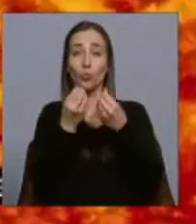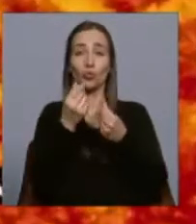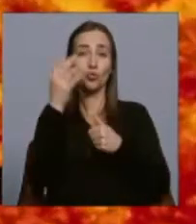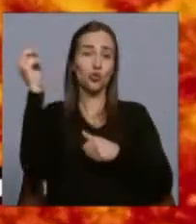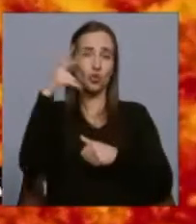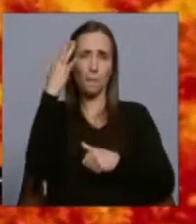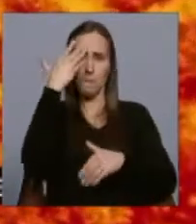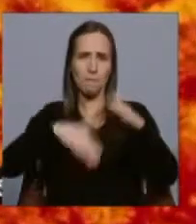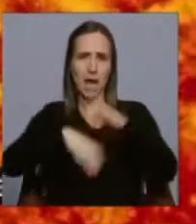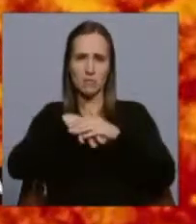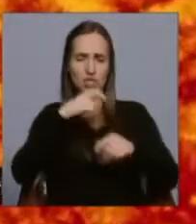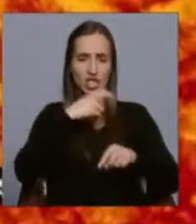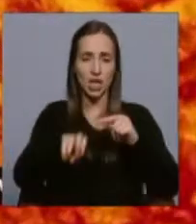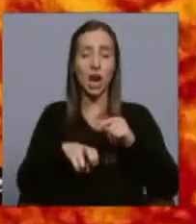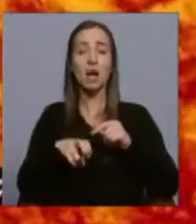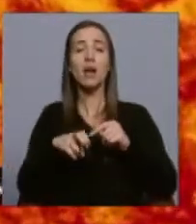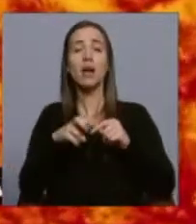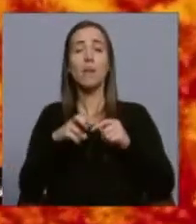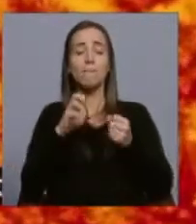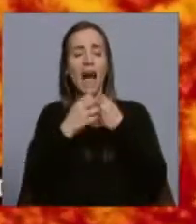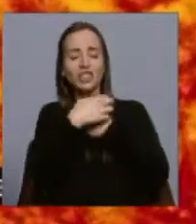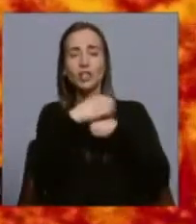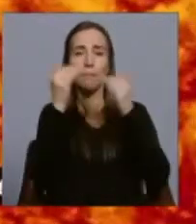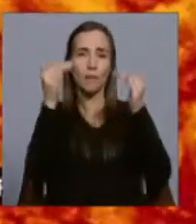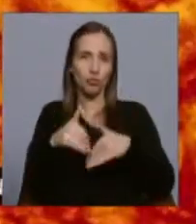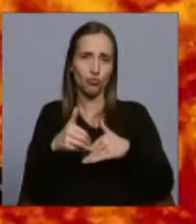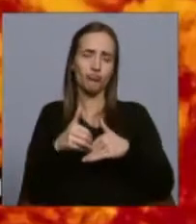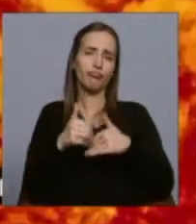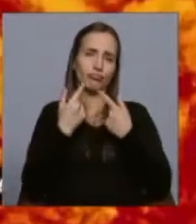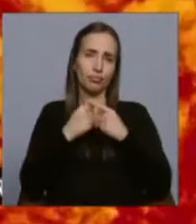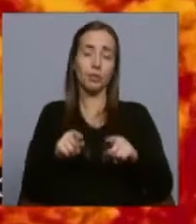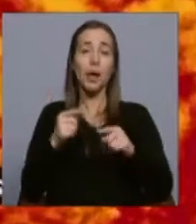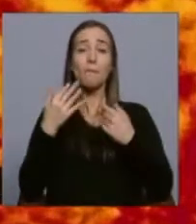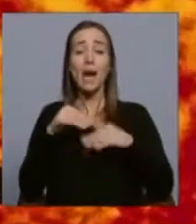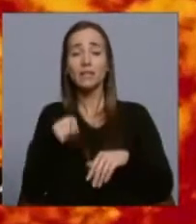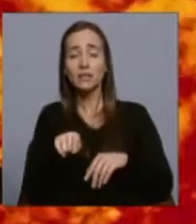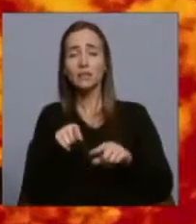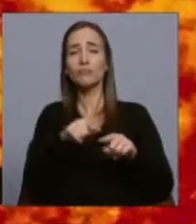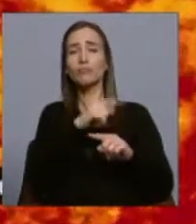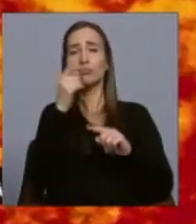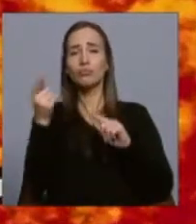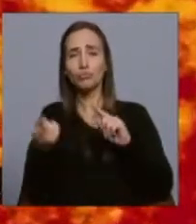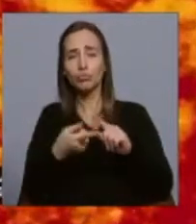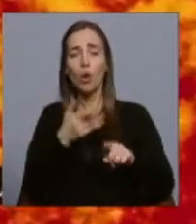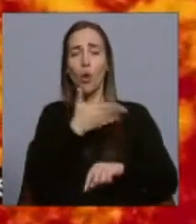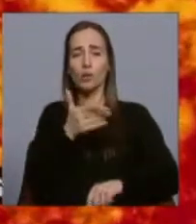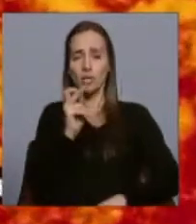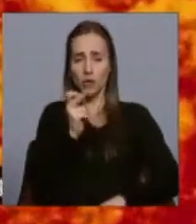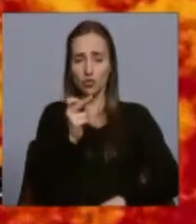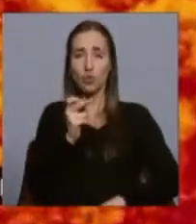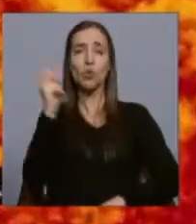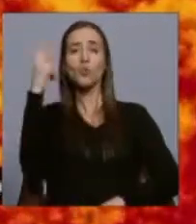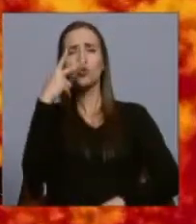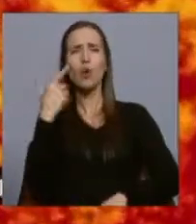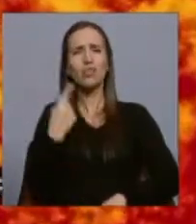tem menos manchas, é precisamente o inverso. Mas isso são ciclos de 11 anos. O Sol tem, do ponto de vista energético, outros ciclos,